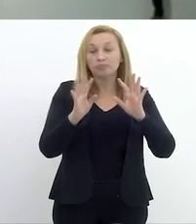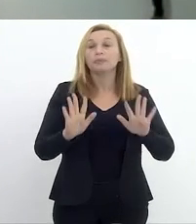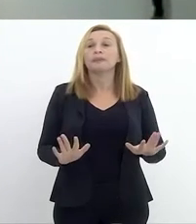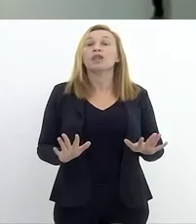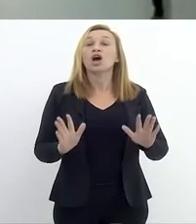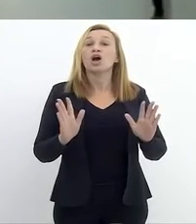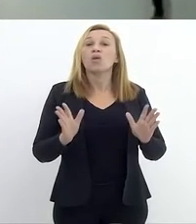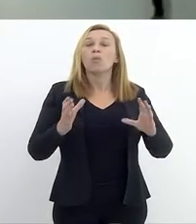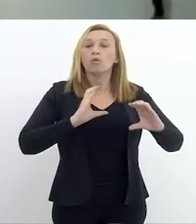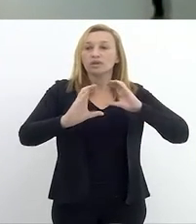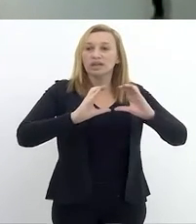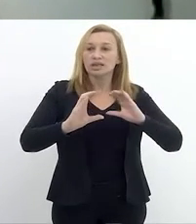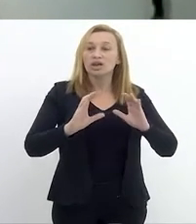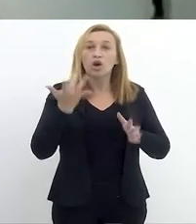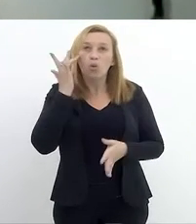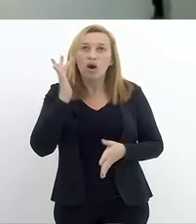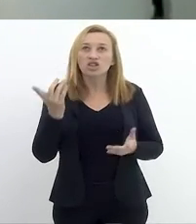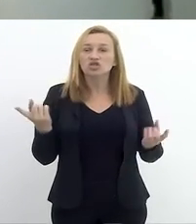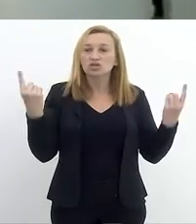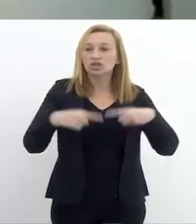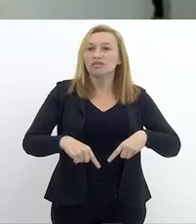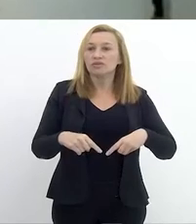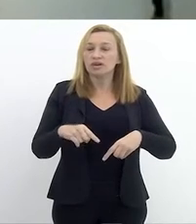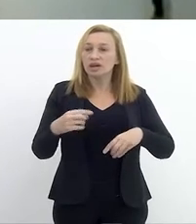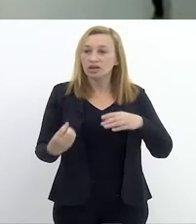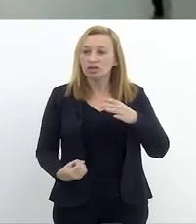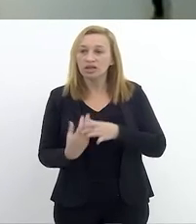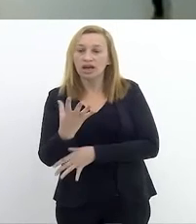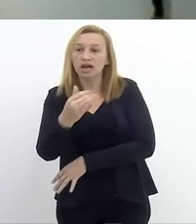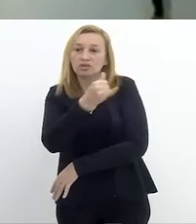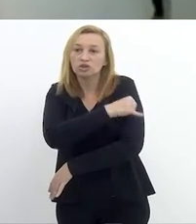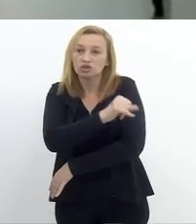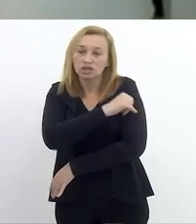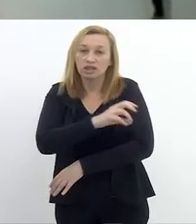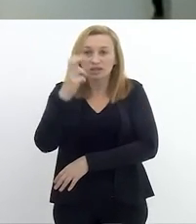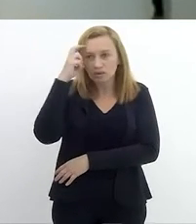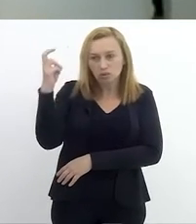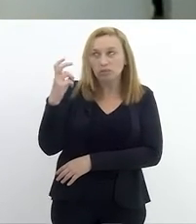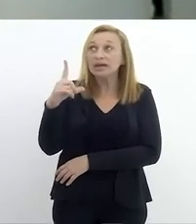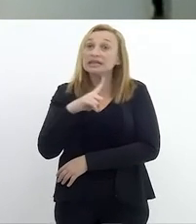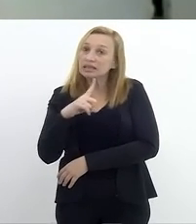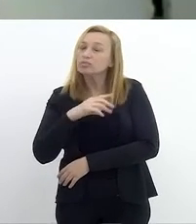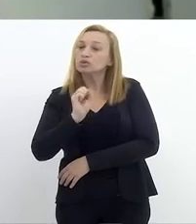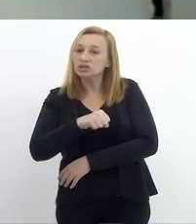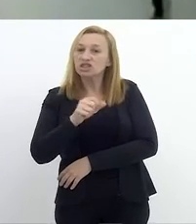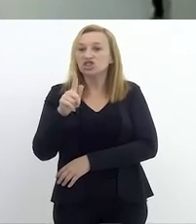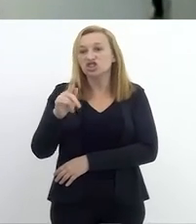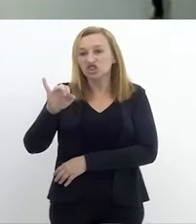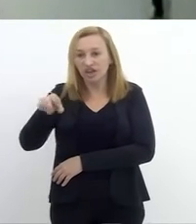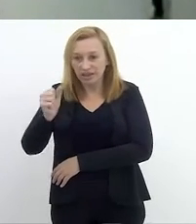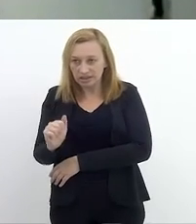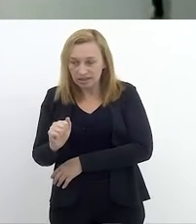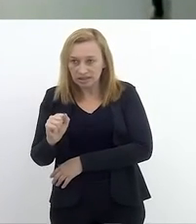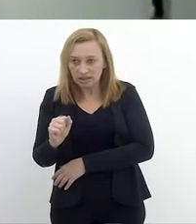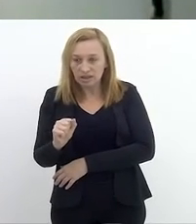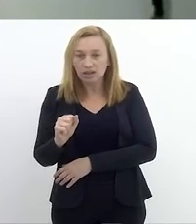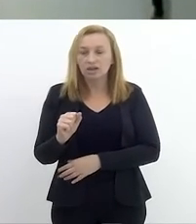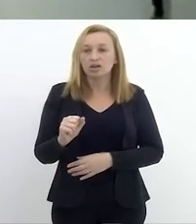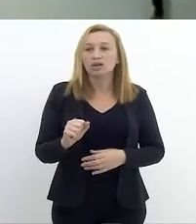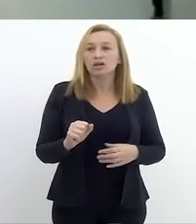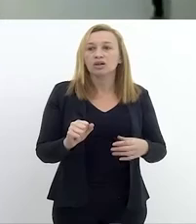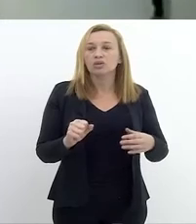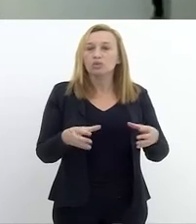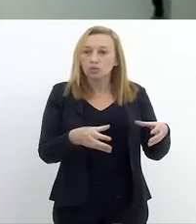Rio de Janeiro, criar essa cultura. Nós temos, sim, como você disse, Jesus, os elementos, os atores no Rio de Janeiro. Além dos que